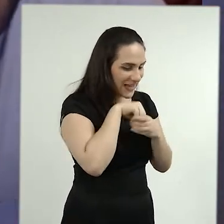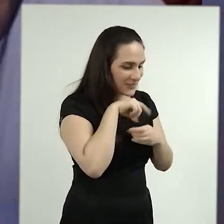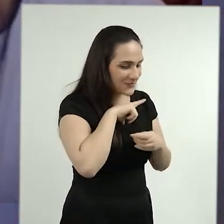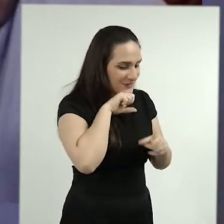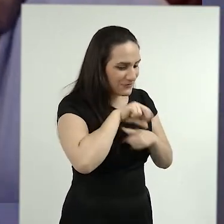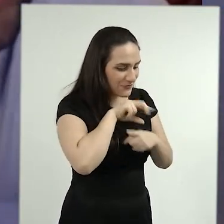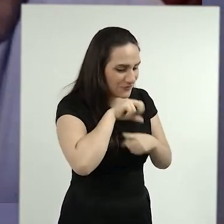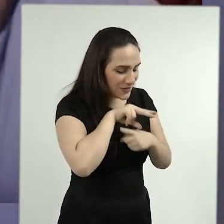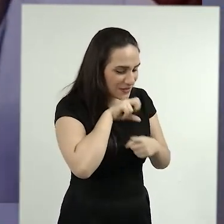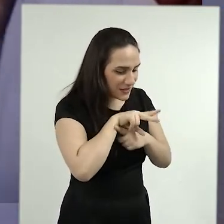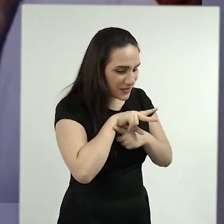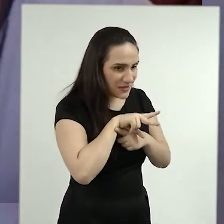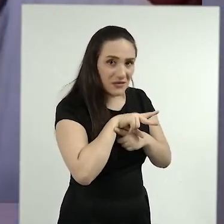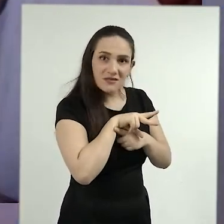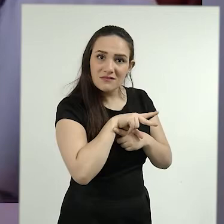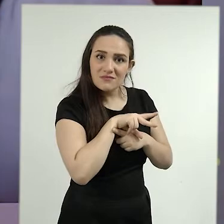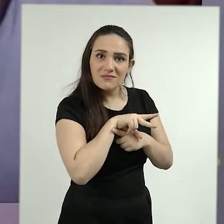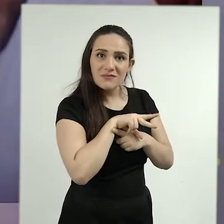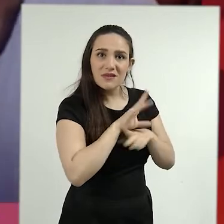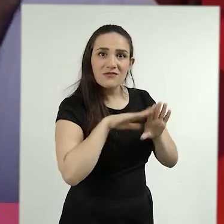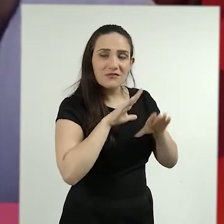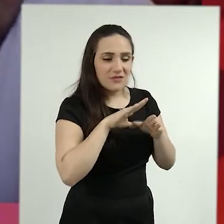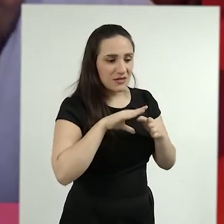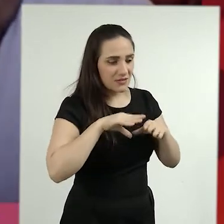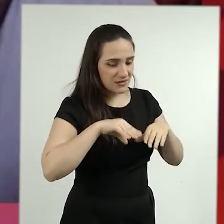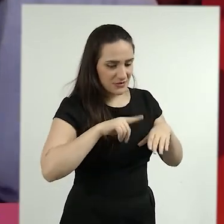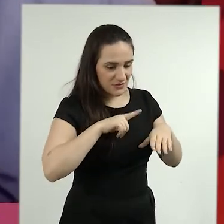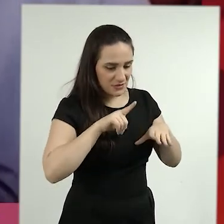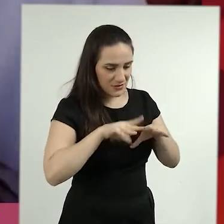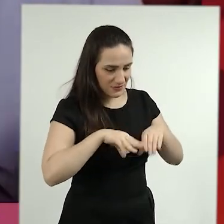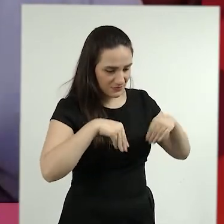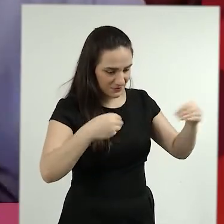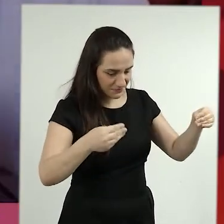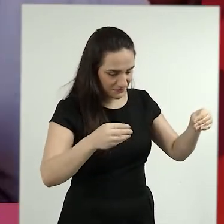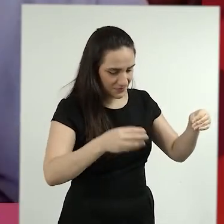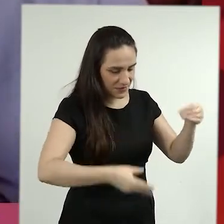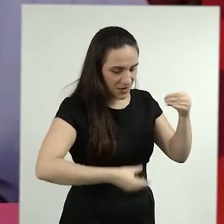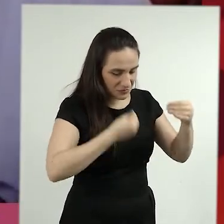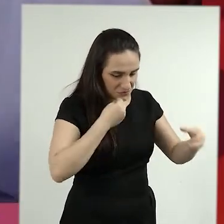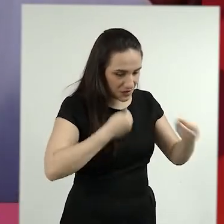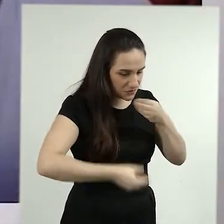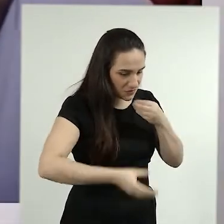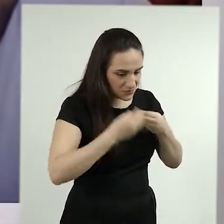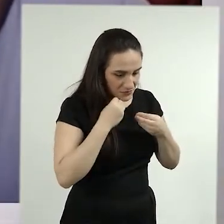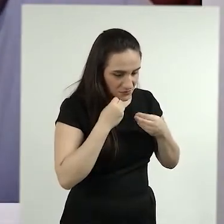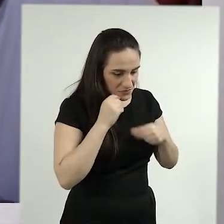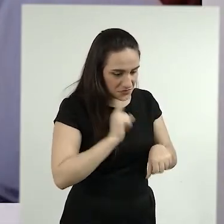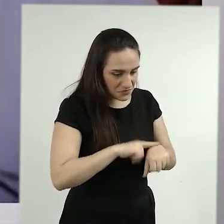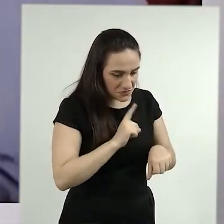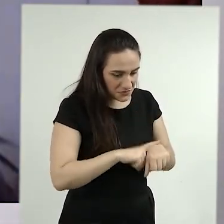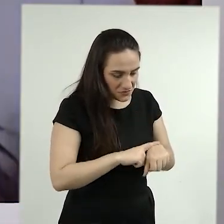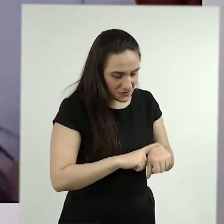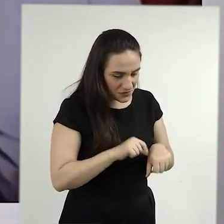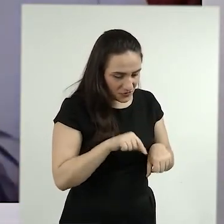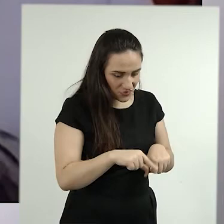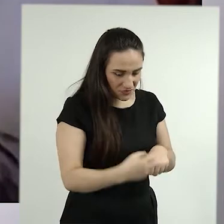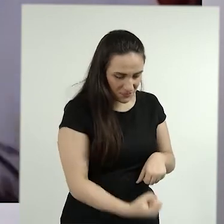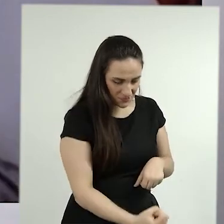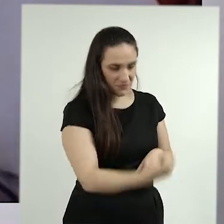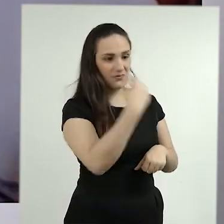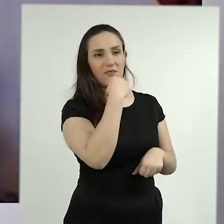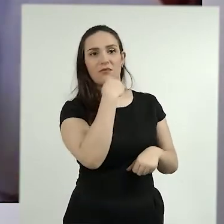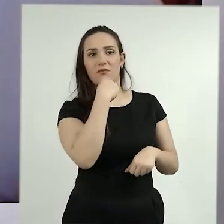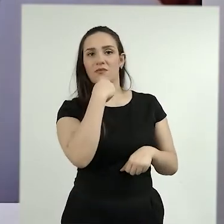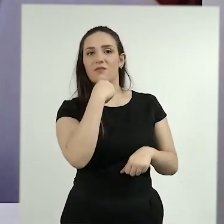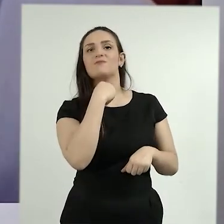nos alimentando de animais silvestres, manipulando a carcaça, manipulando a carne, as vísceras e se alimentando, você cria,